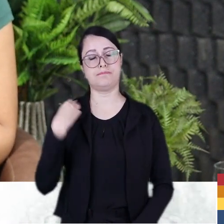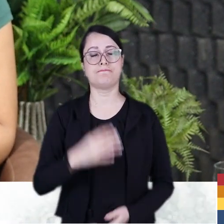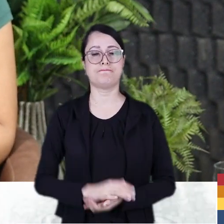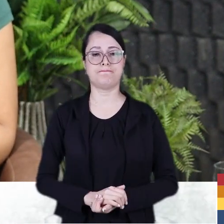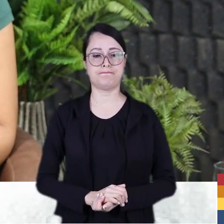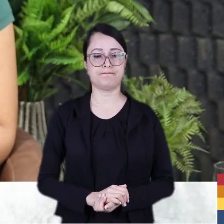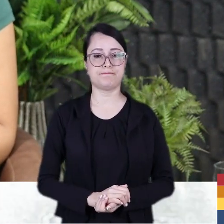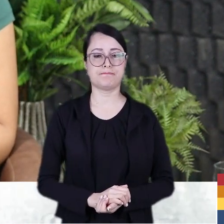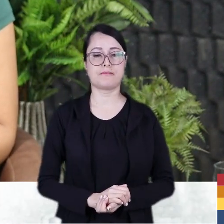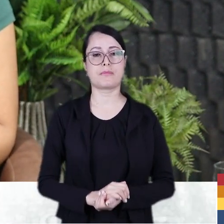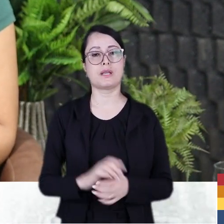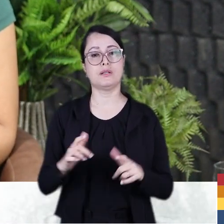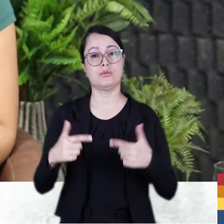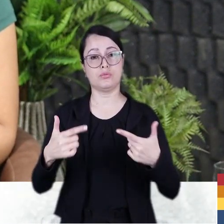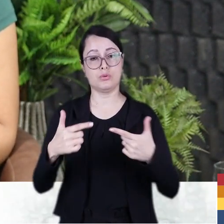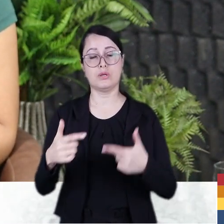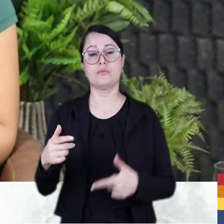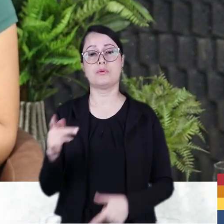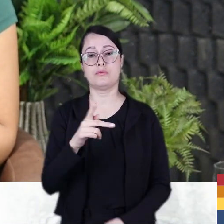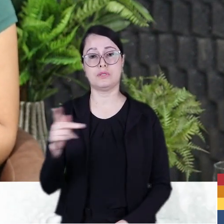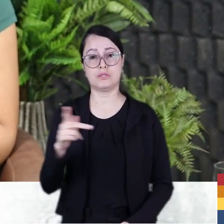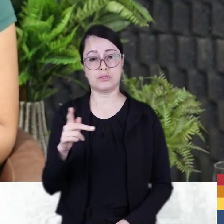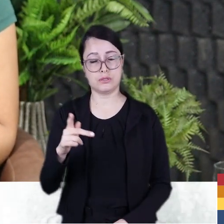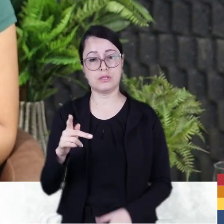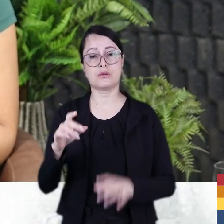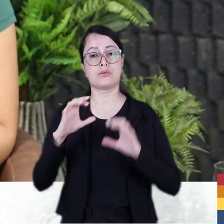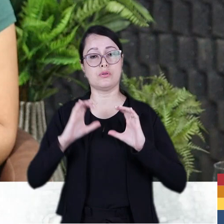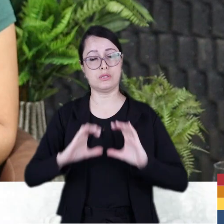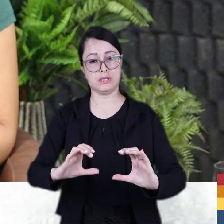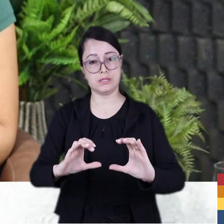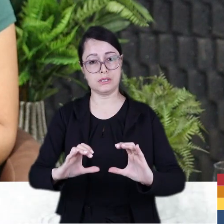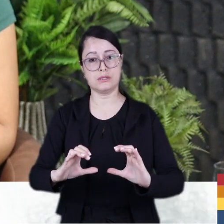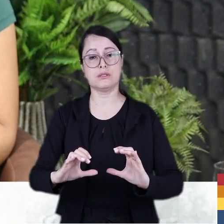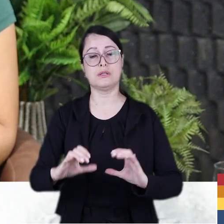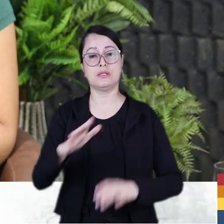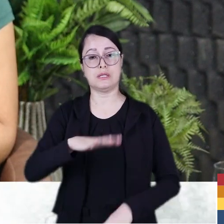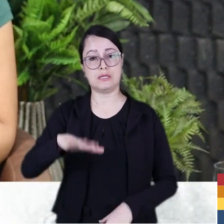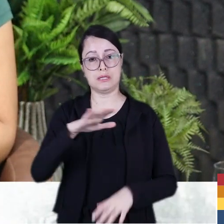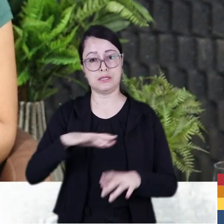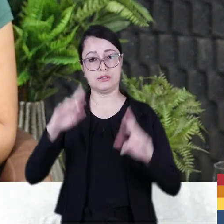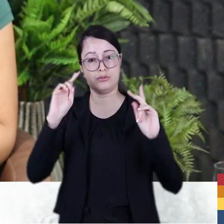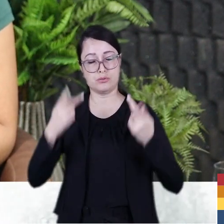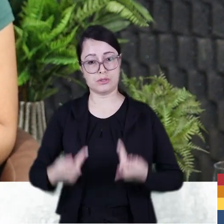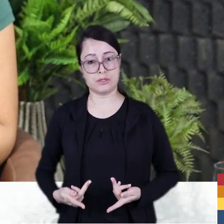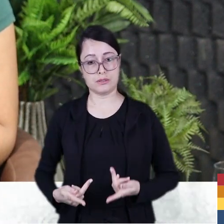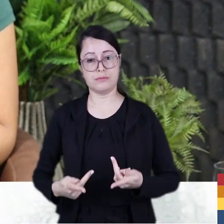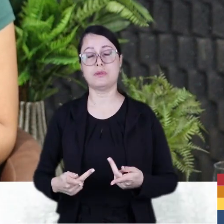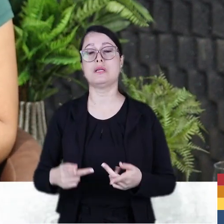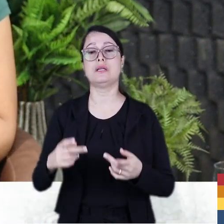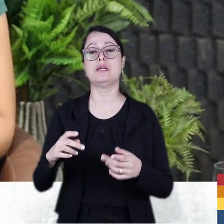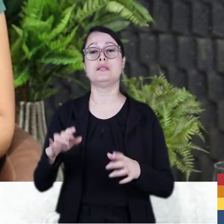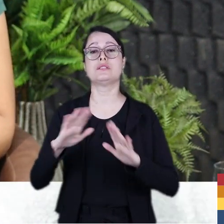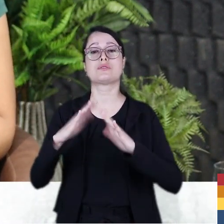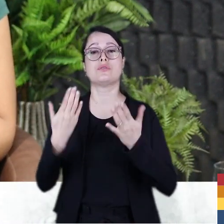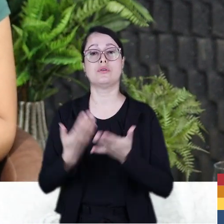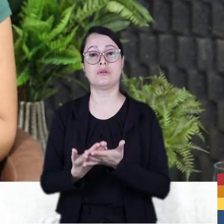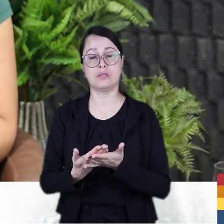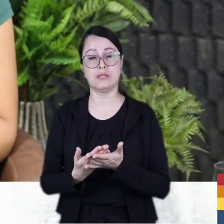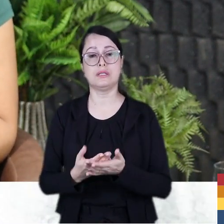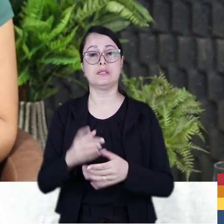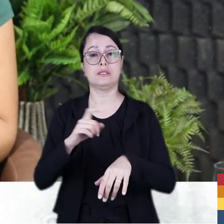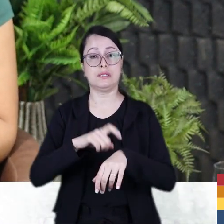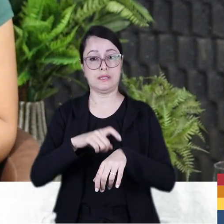né, desde 2016, né, professora, e tendo exercido atividade de docência até 2021,